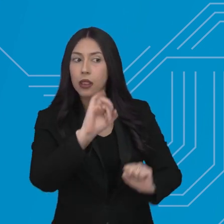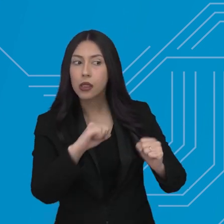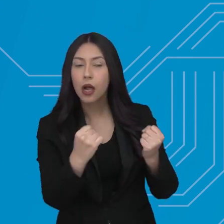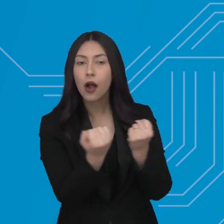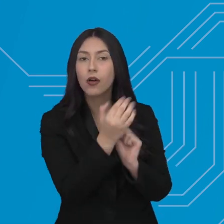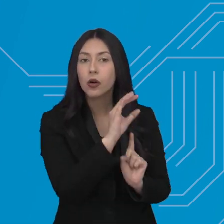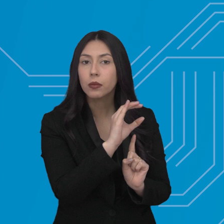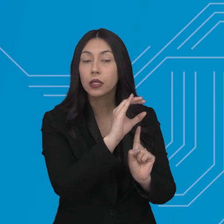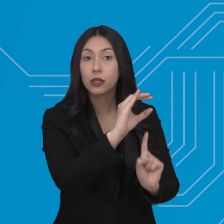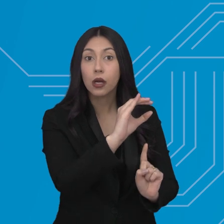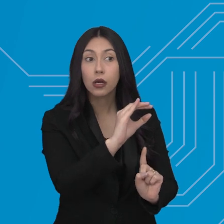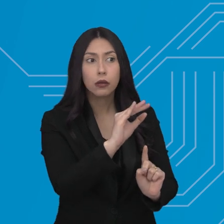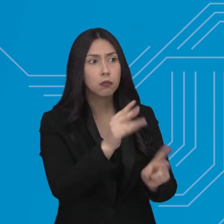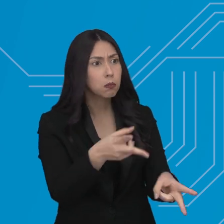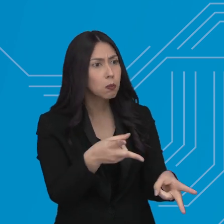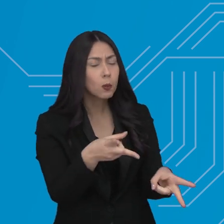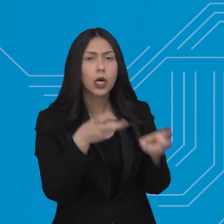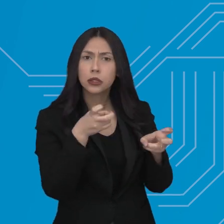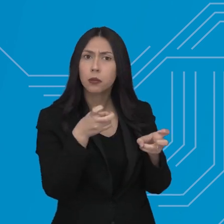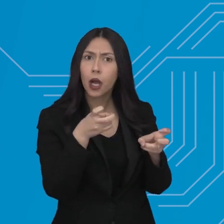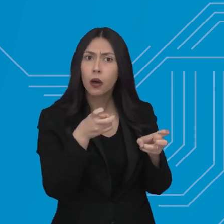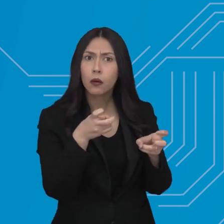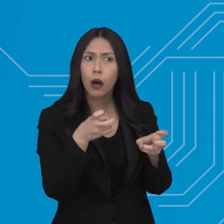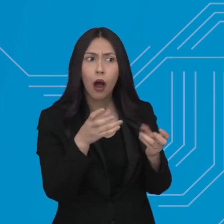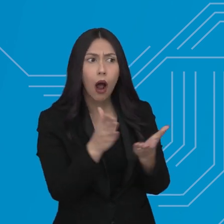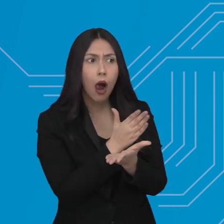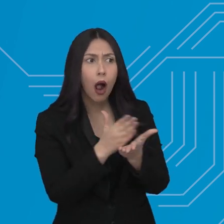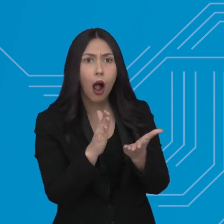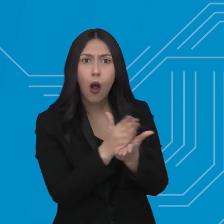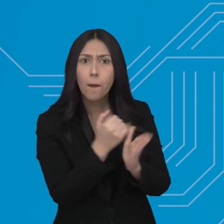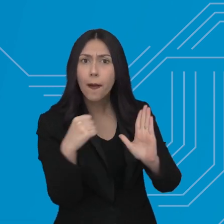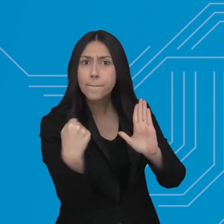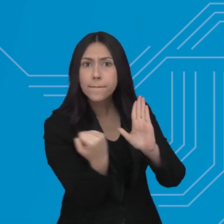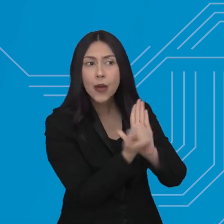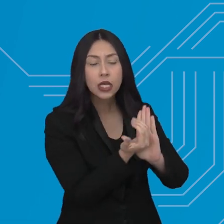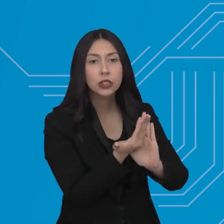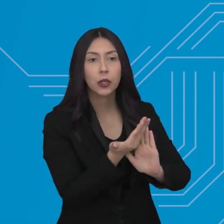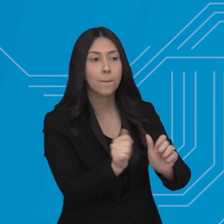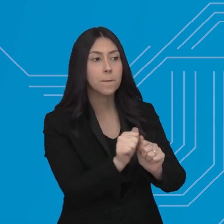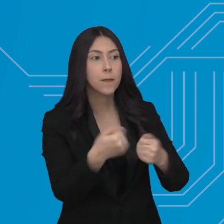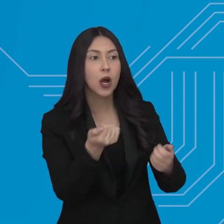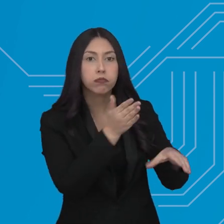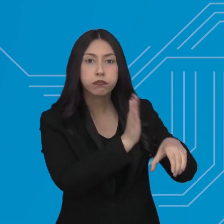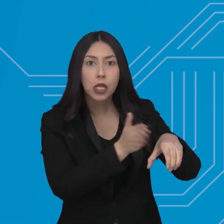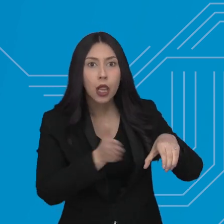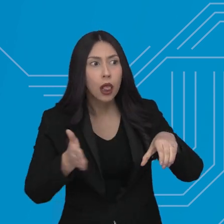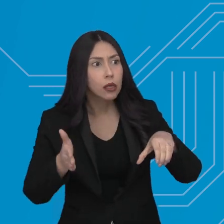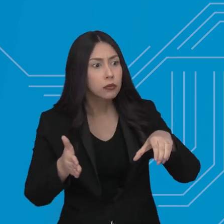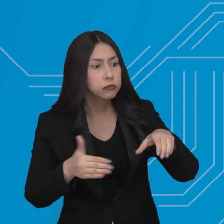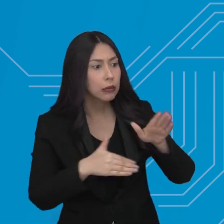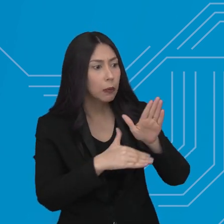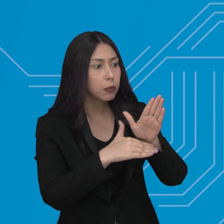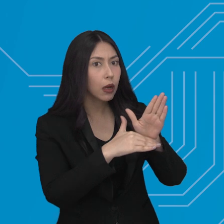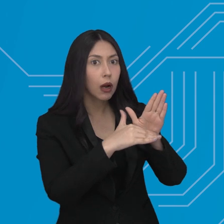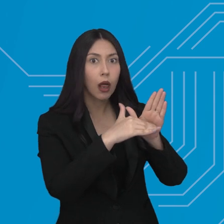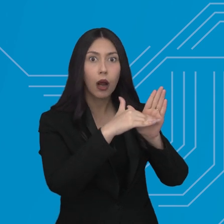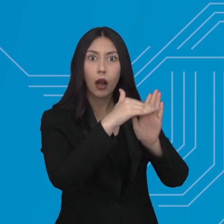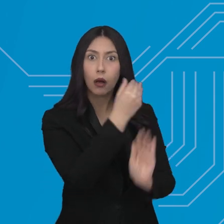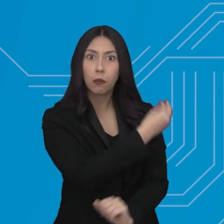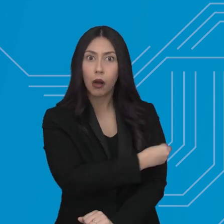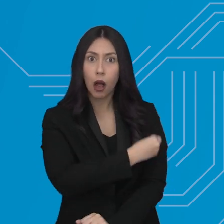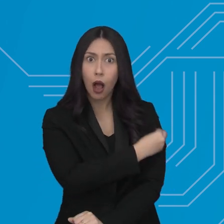de Defesa do Consumidor identificou em algumas marcas de pão de forma um teor alcoólico em níveis